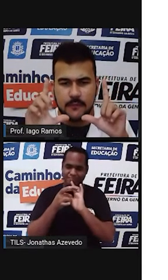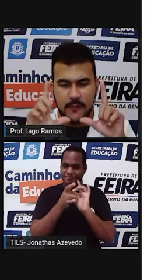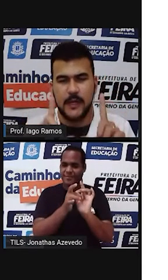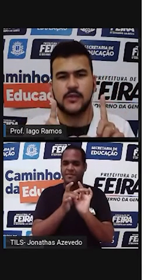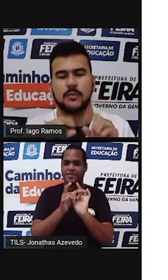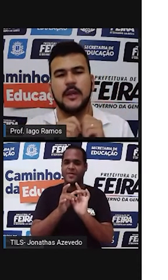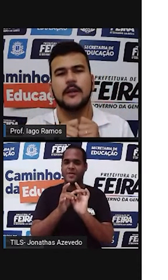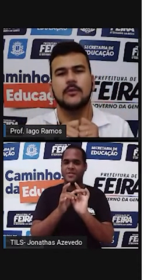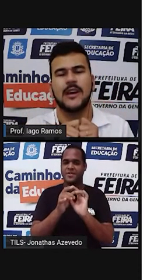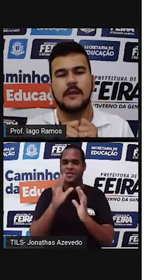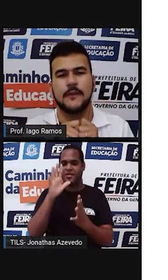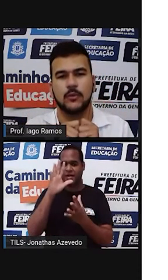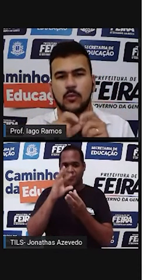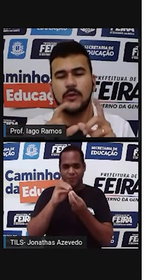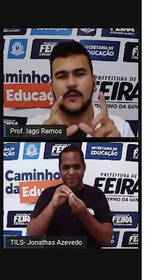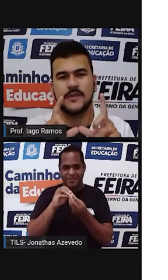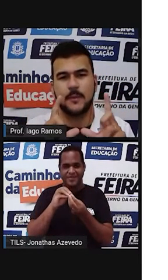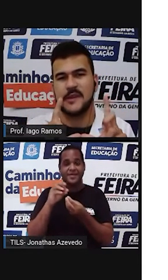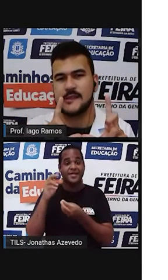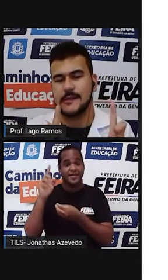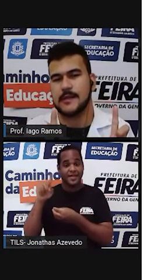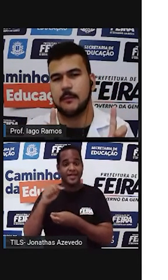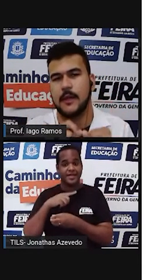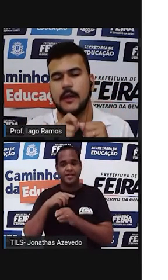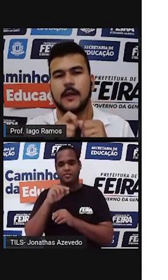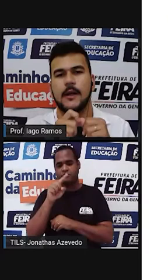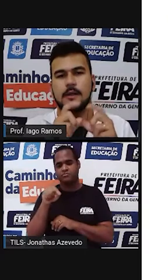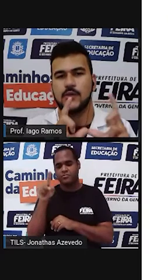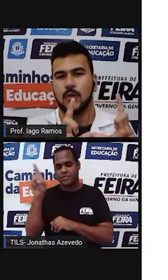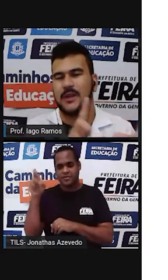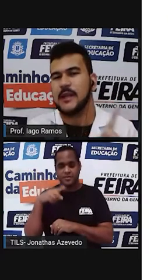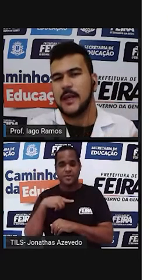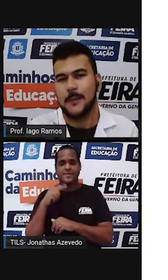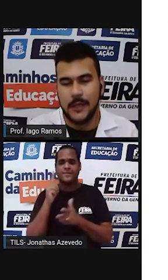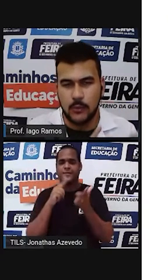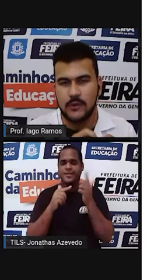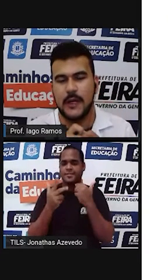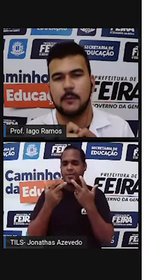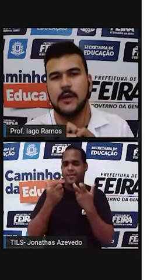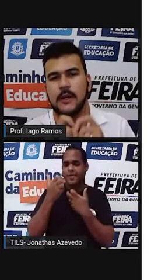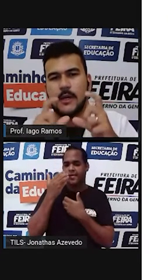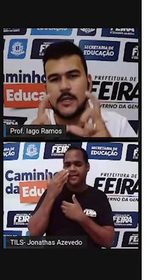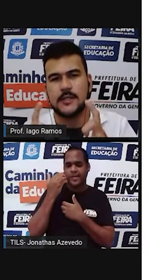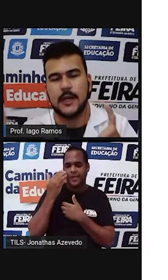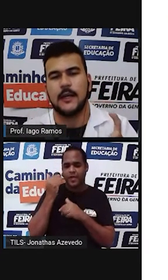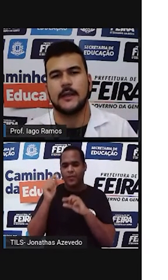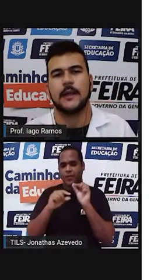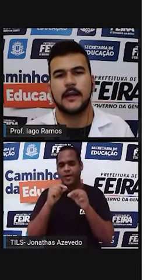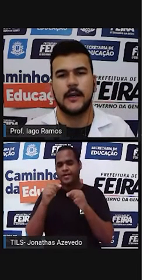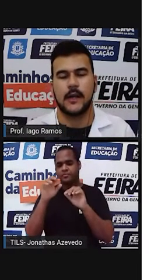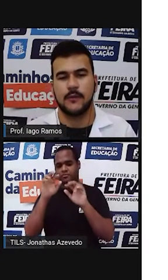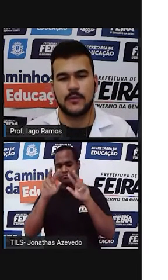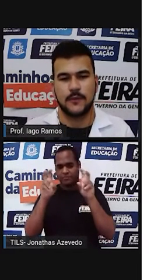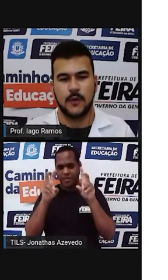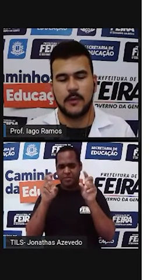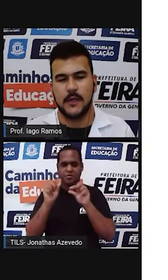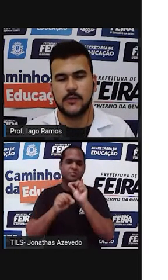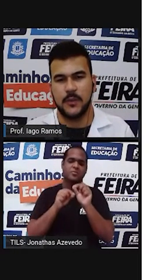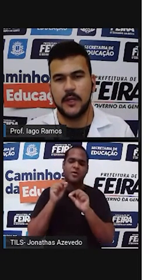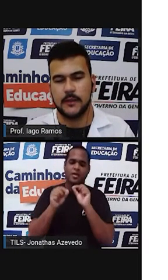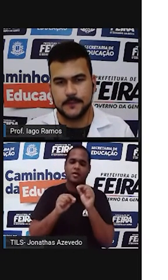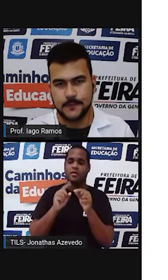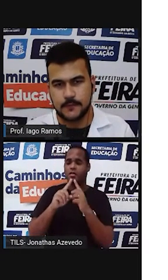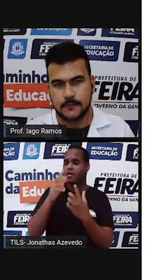bem resumida no gráfico. Tudo que você precisa saber sobre determinado tema está ali naquele gráfico de